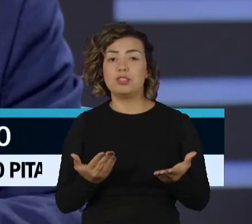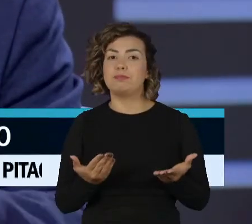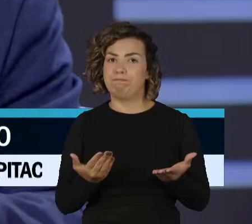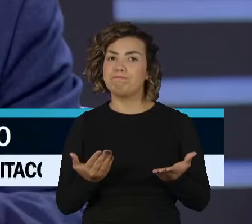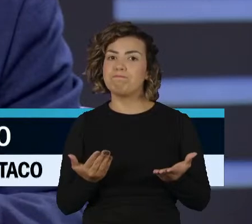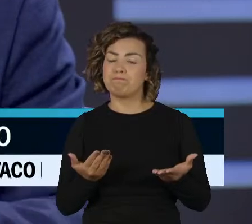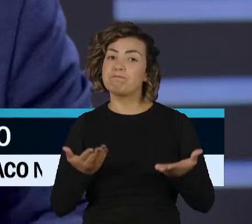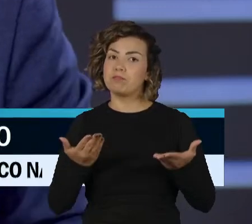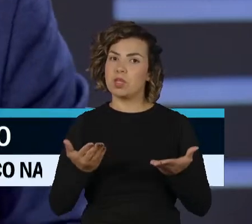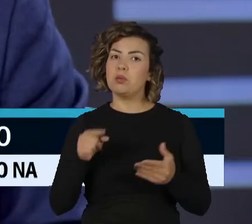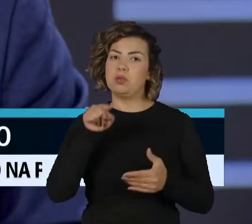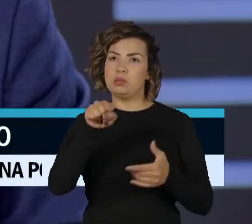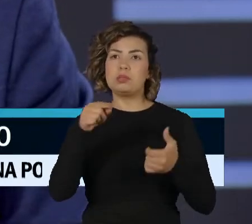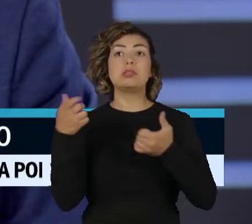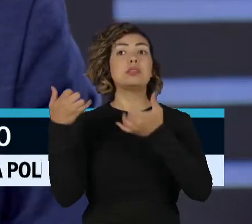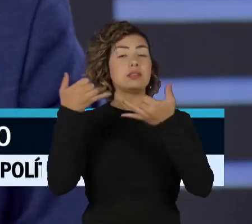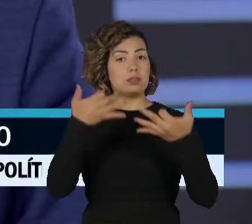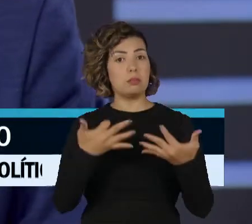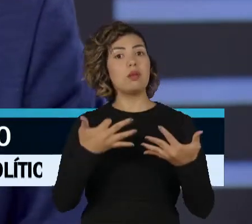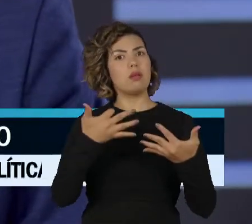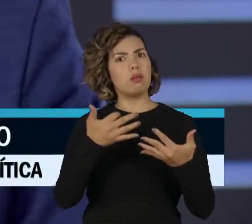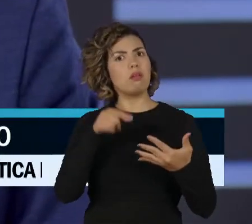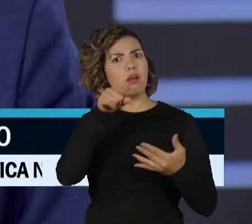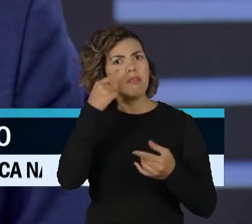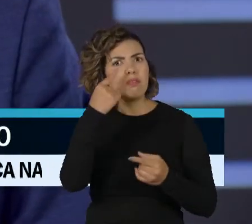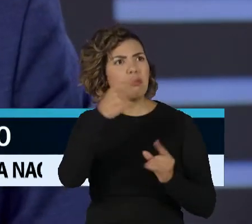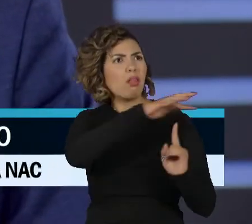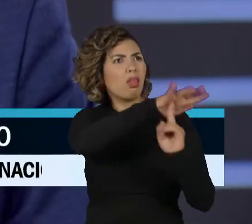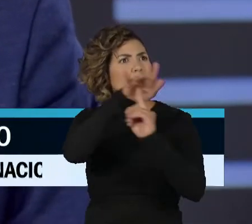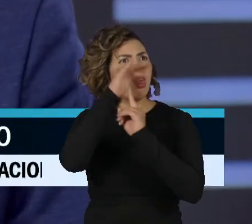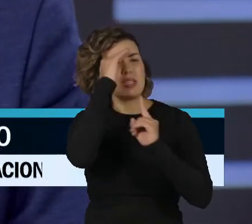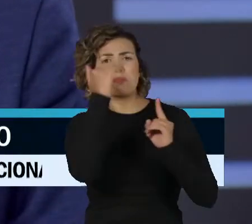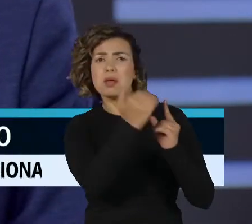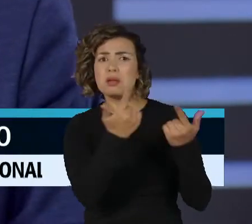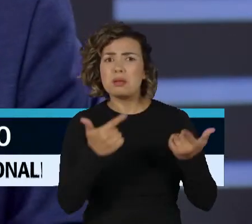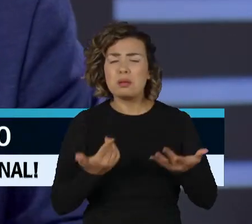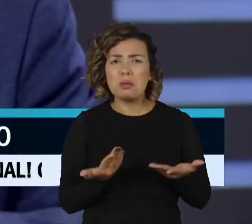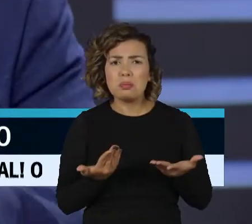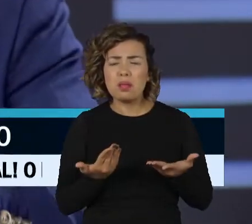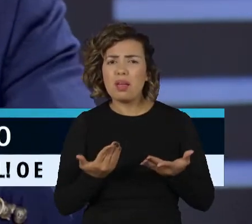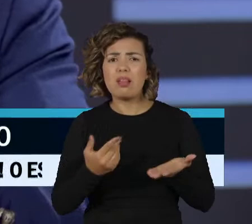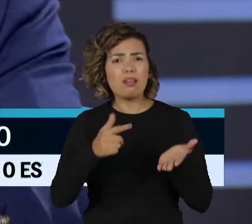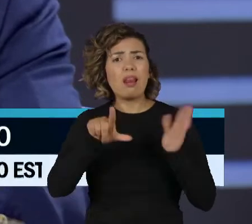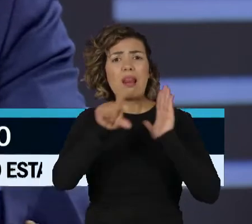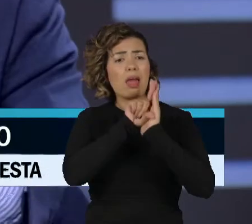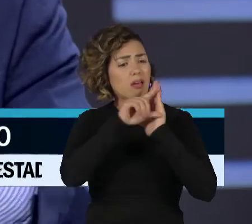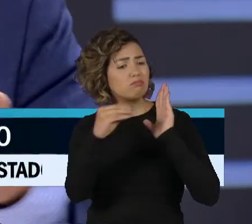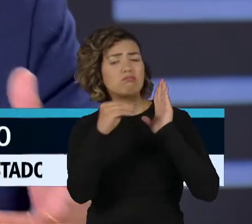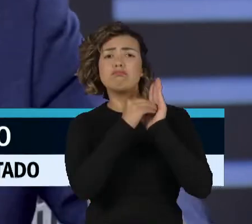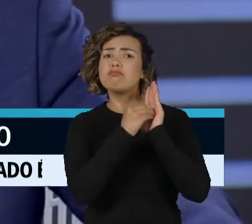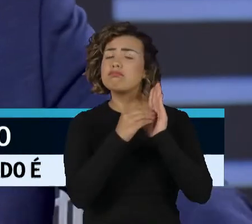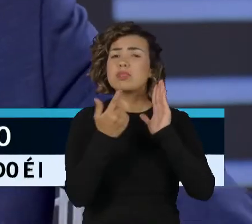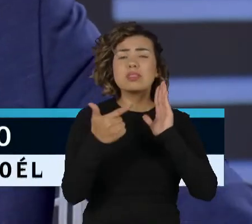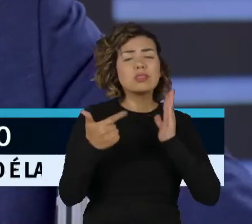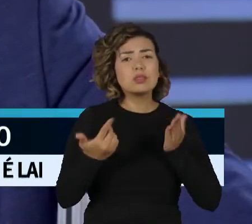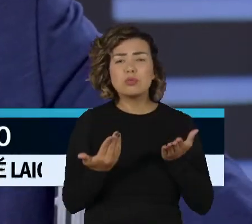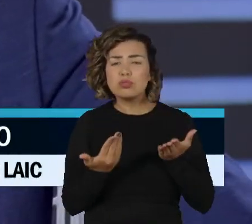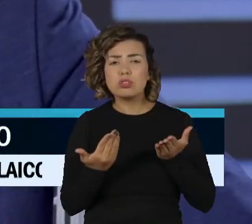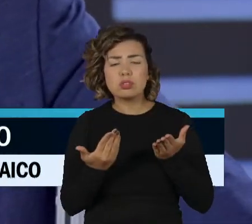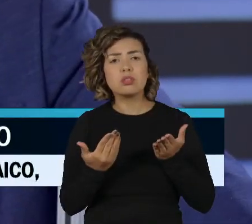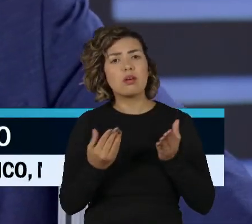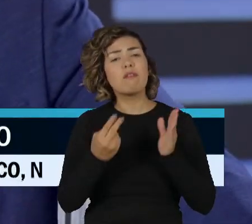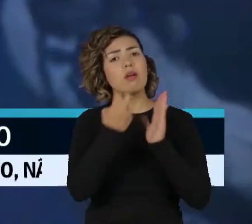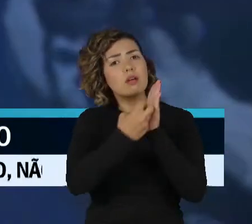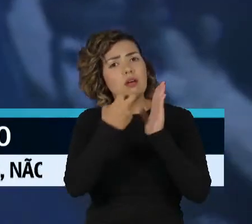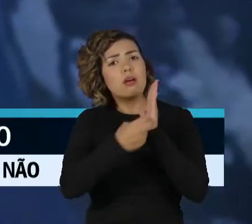caso ilustra bem negligência ambiental, falta de política de resíduos sólidos e um tratamento tributário E